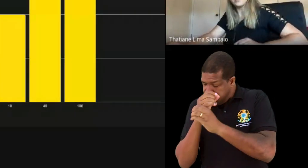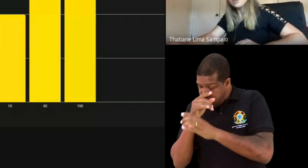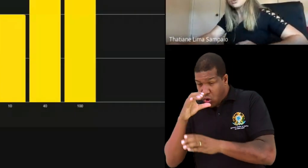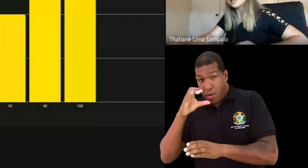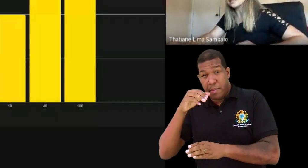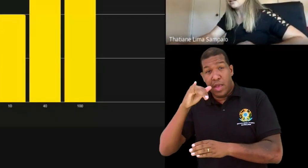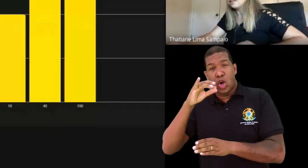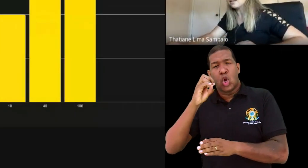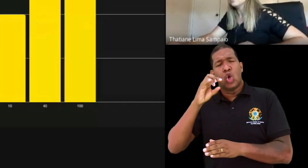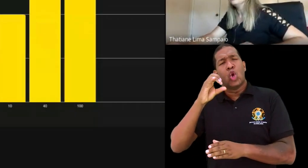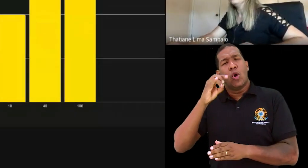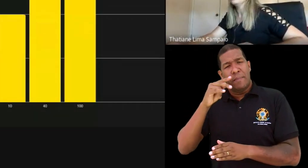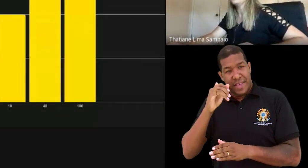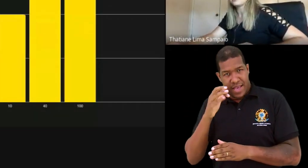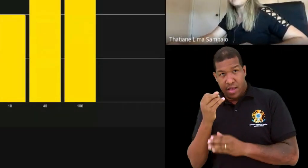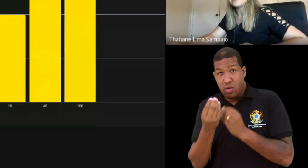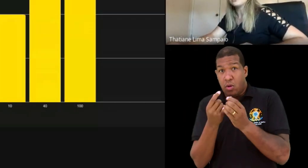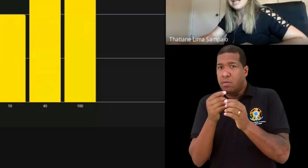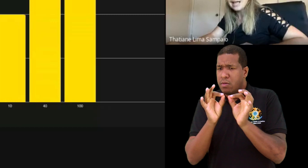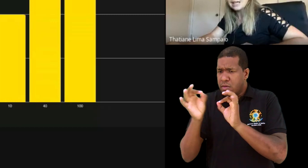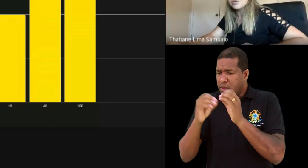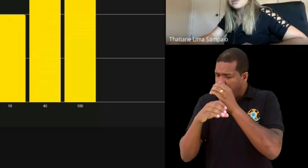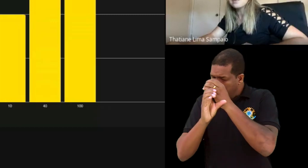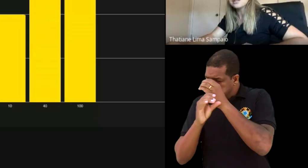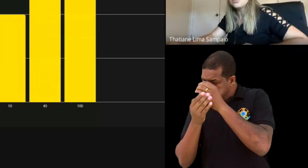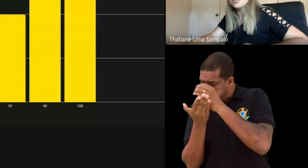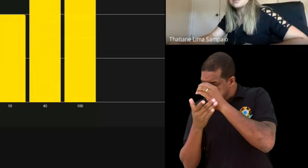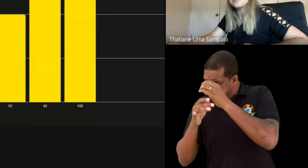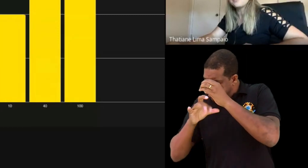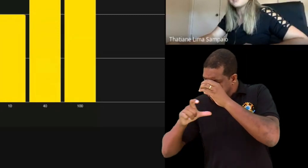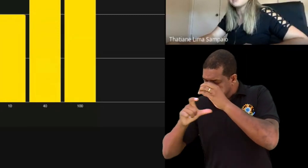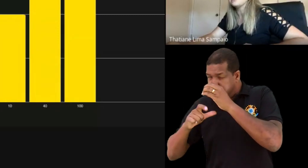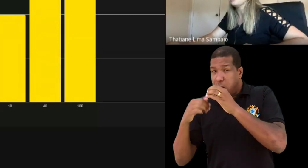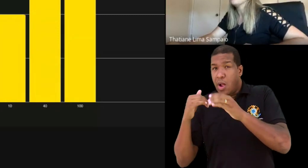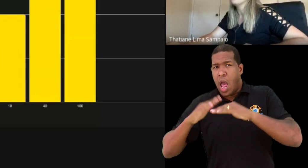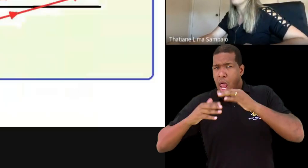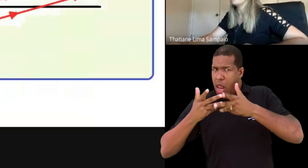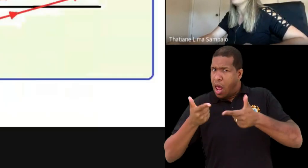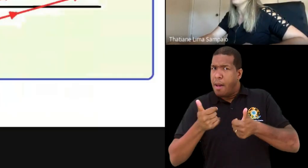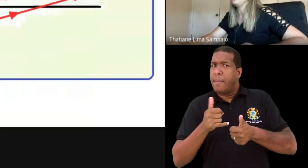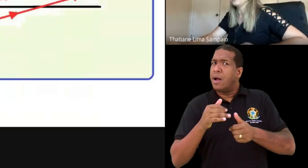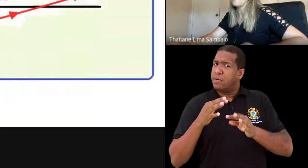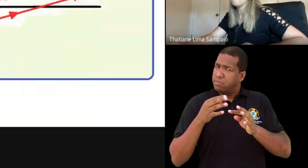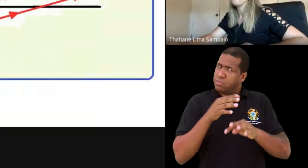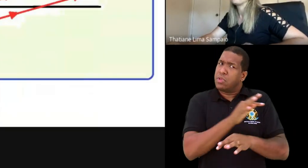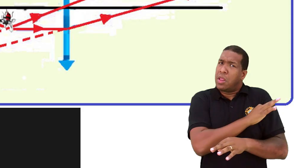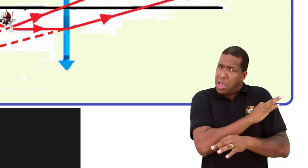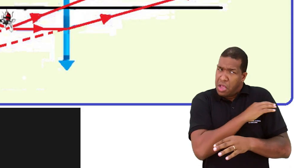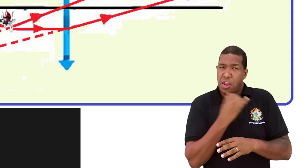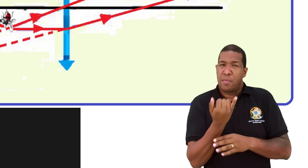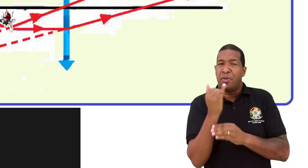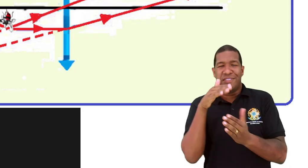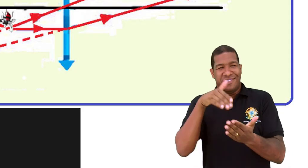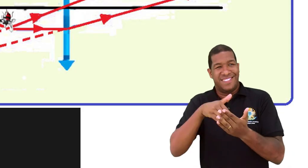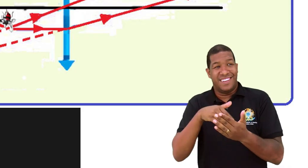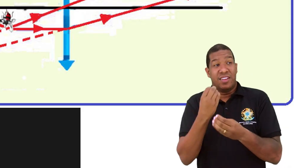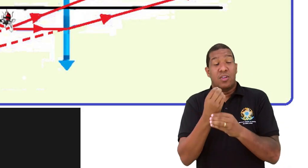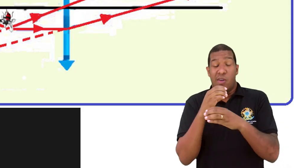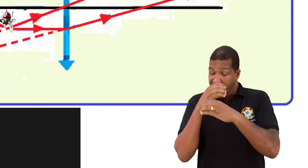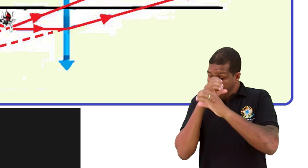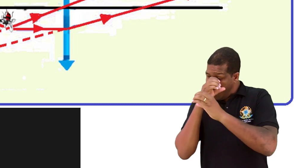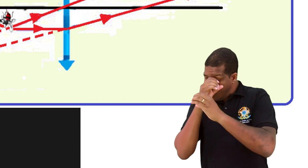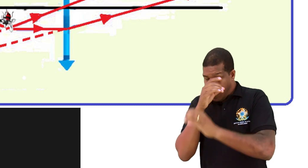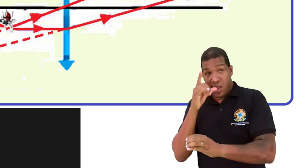um arranjo das lentes. E é um trabalho técnico importantíssimo para você ter uma imagem final. Então, o microscópio, ele